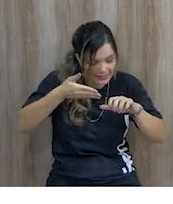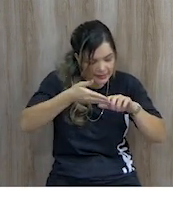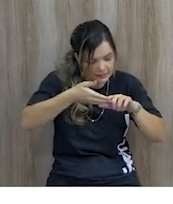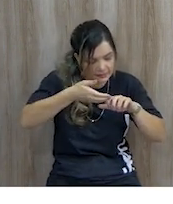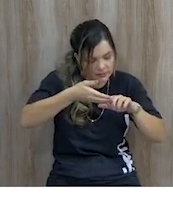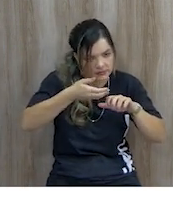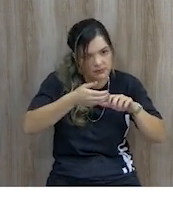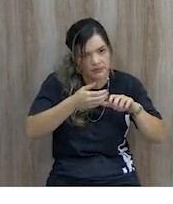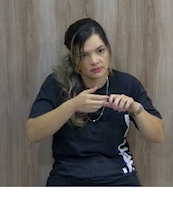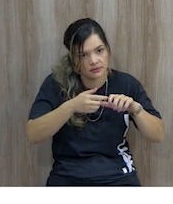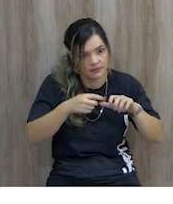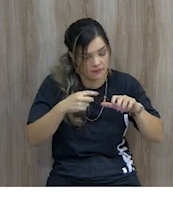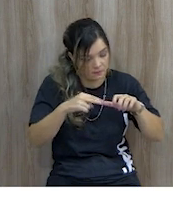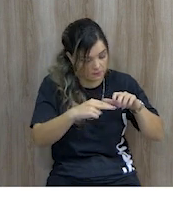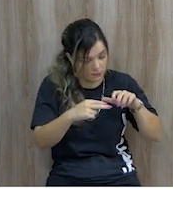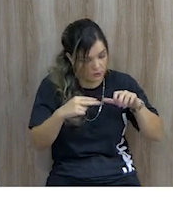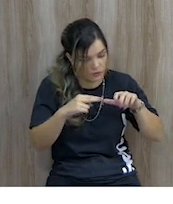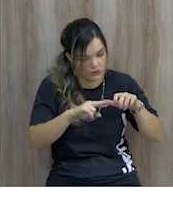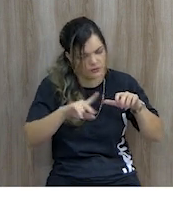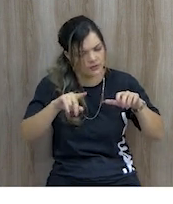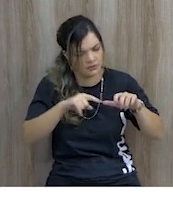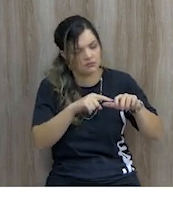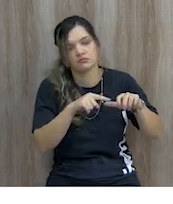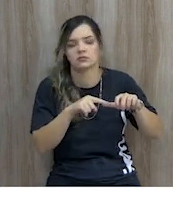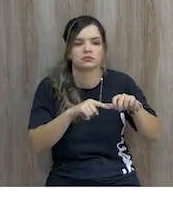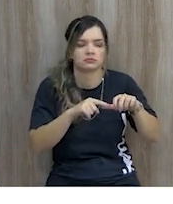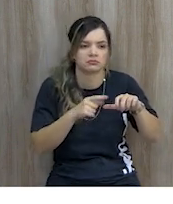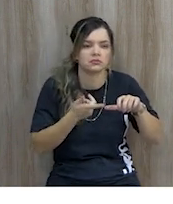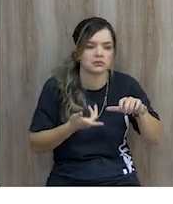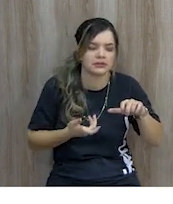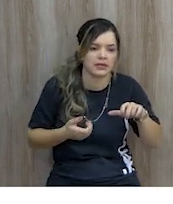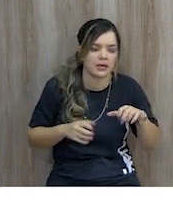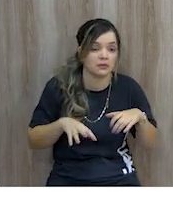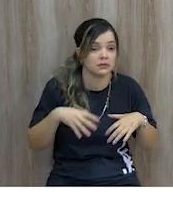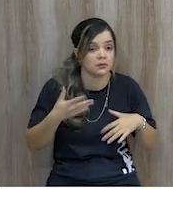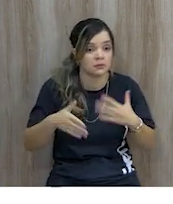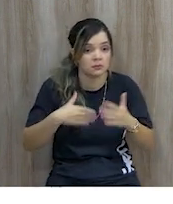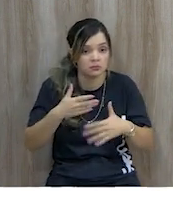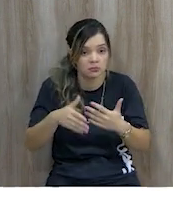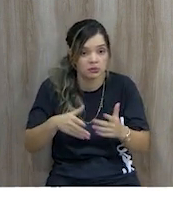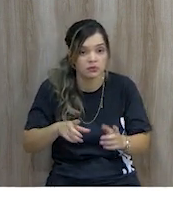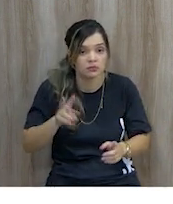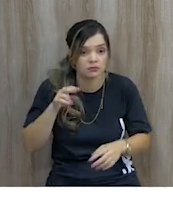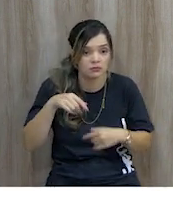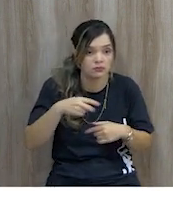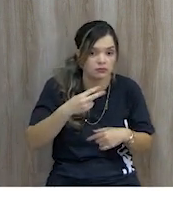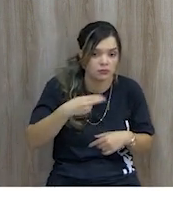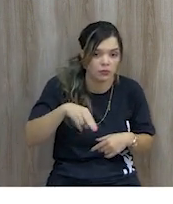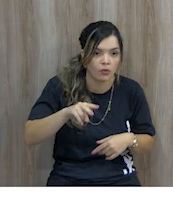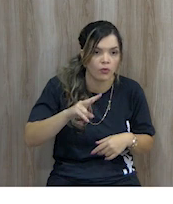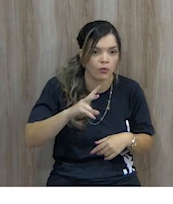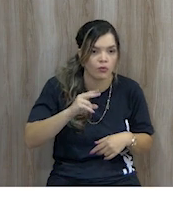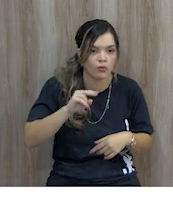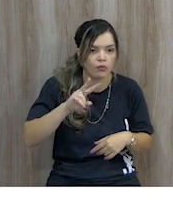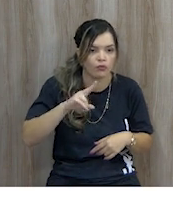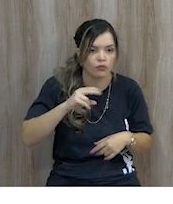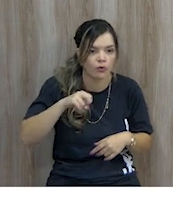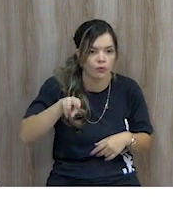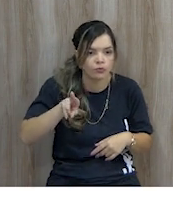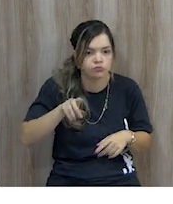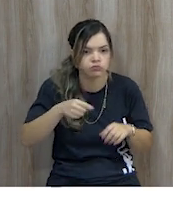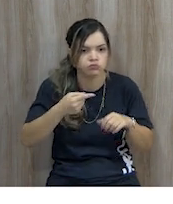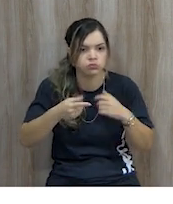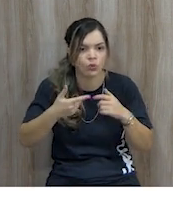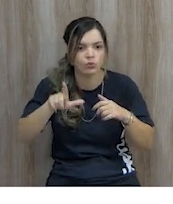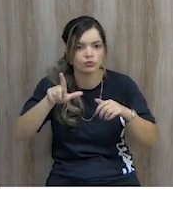estão divergentes, ok? Agora, quando eu vou para os dentes adjacentes ao dente central, eu faço